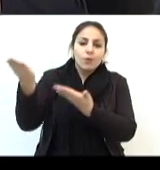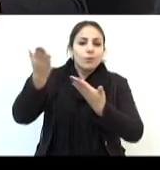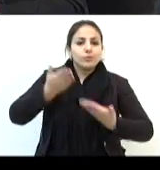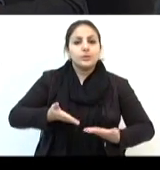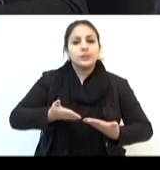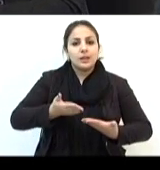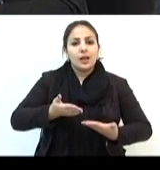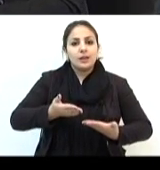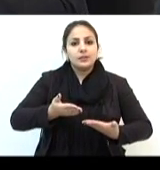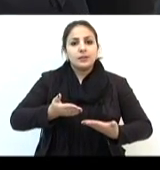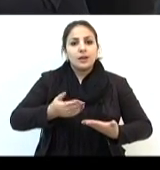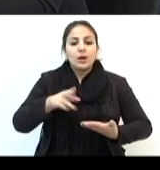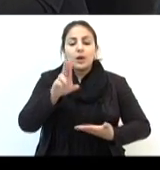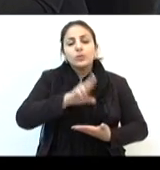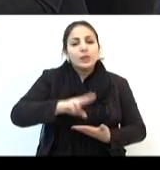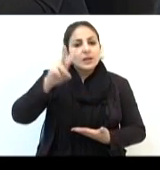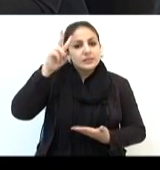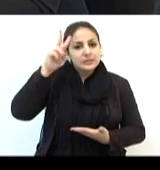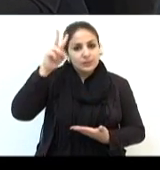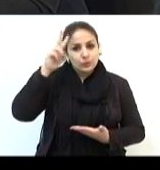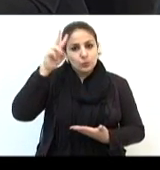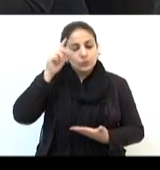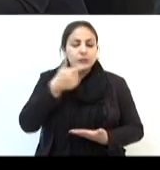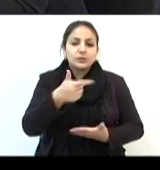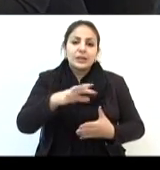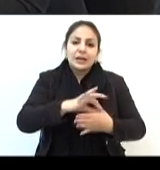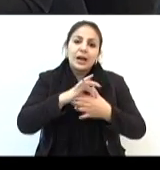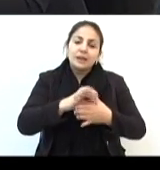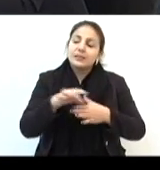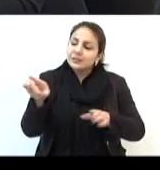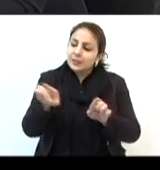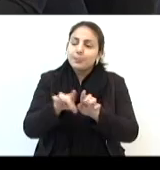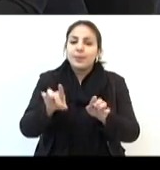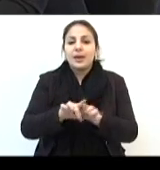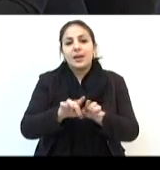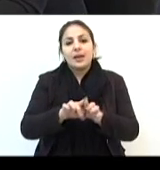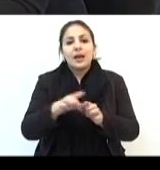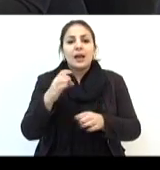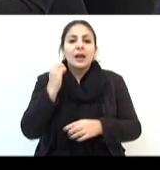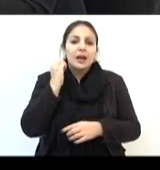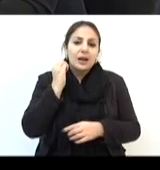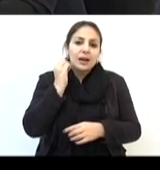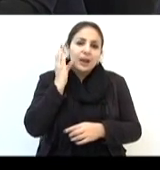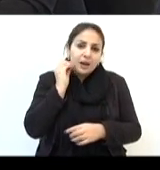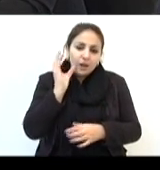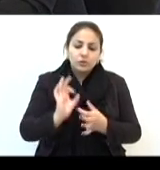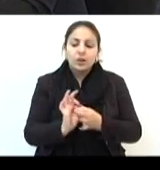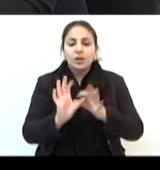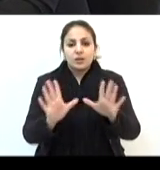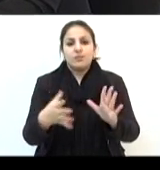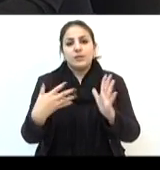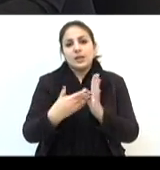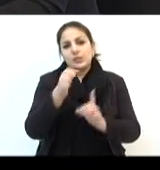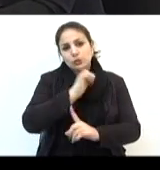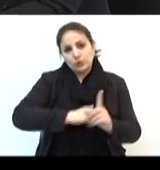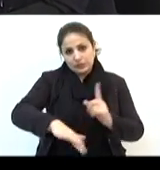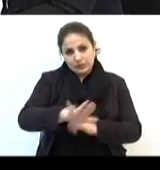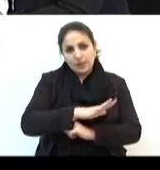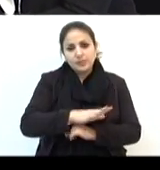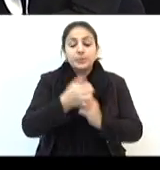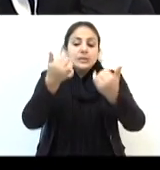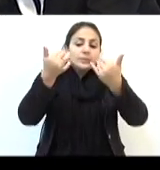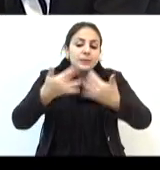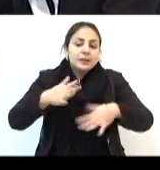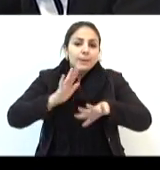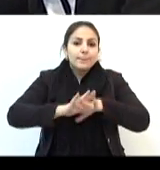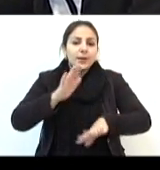à Segunda Sem Carne. E a senhora também está à disposição nas redes sociais para prestar mais esclarecimentos. Com certeza, as pessoas assim,